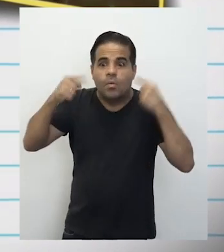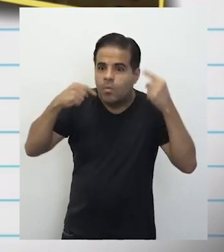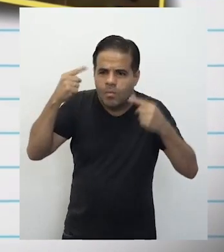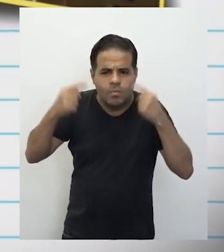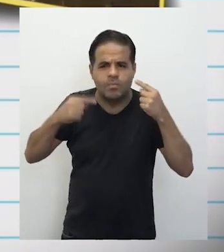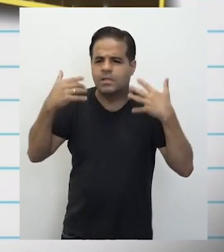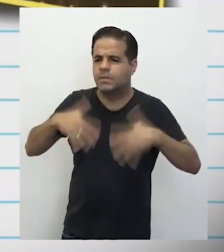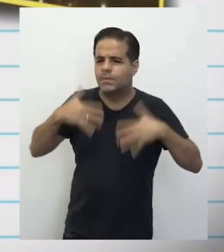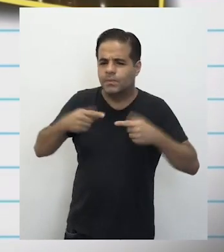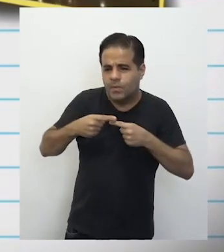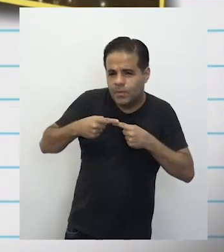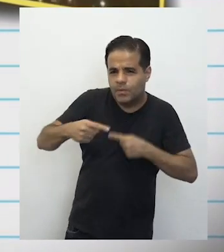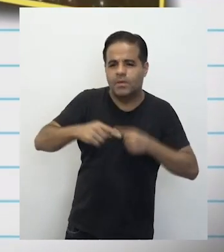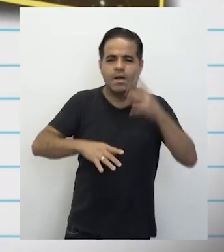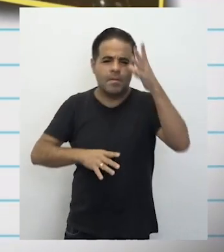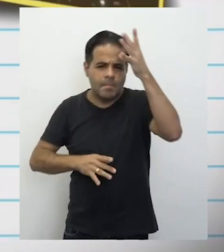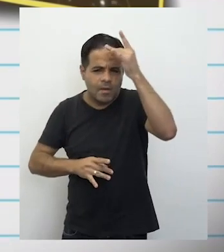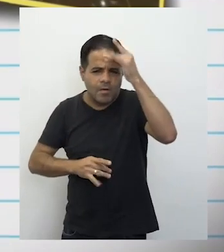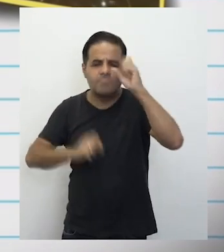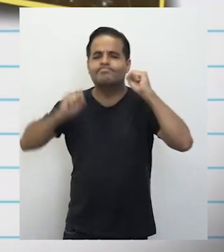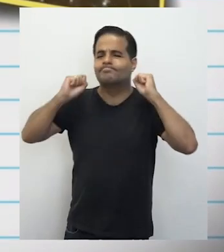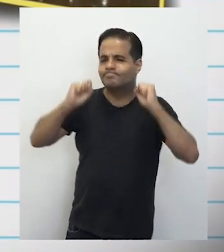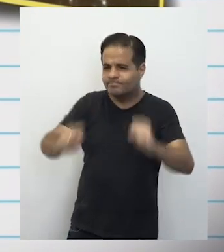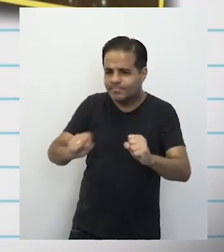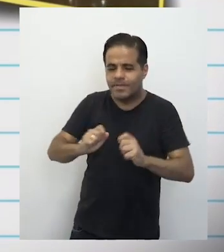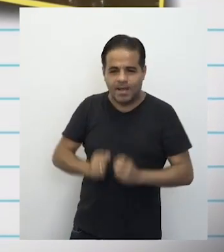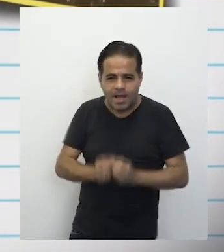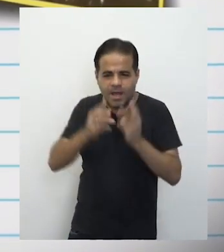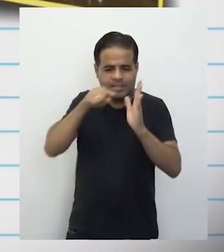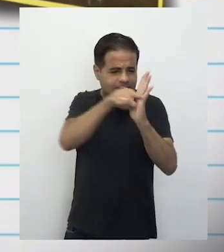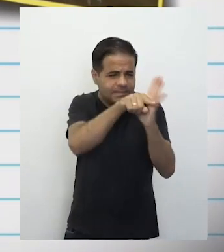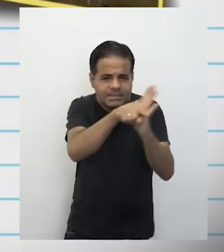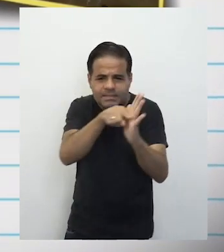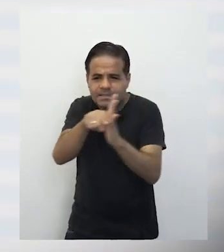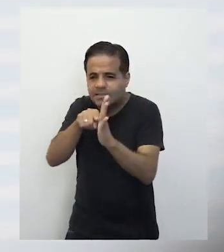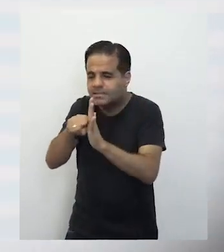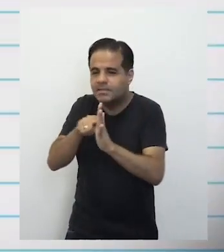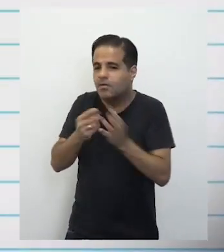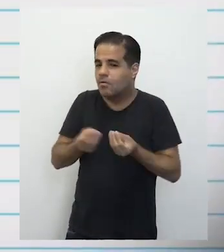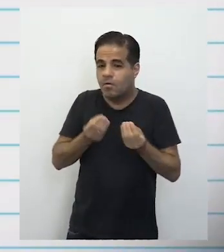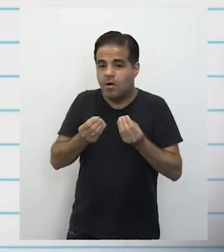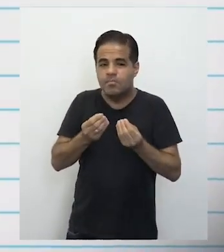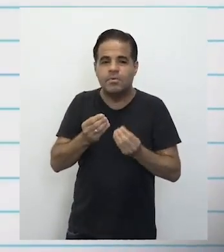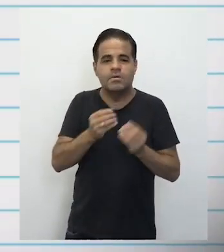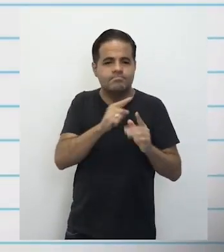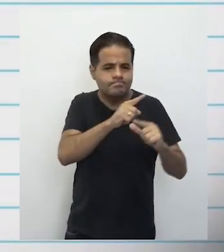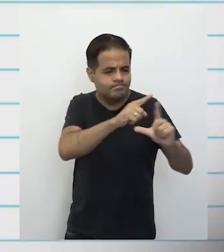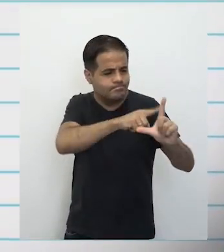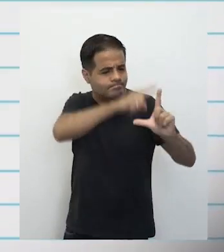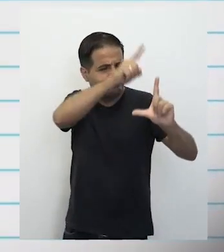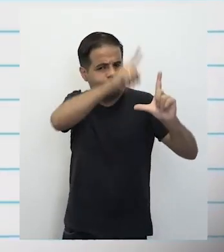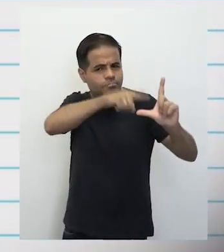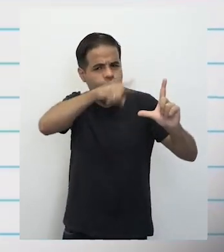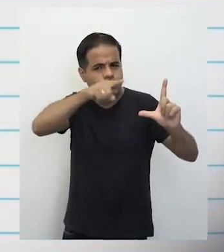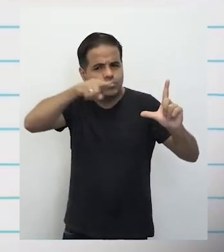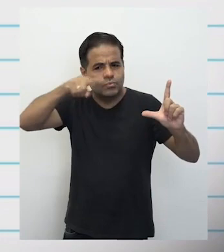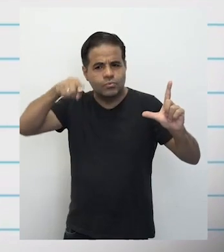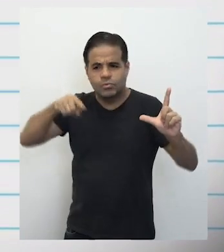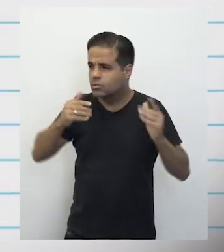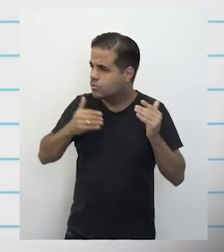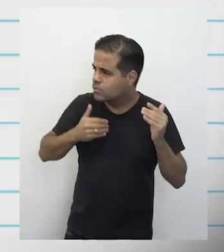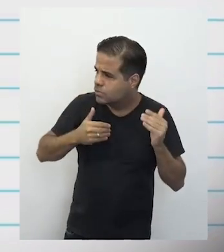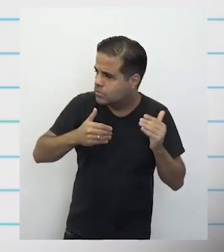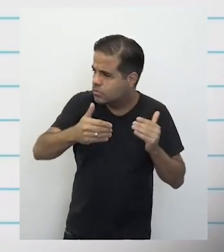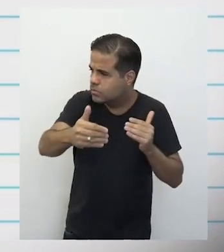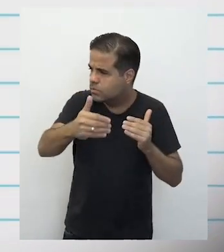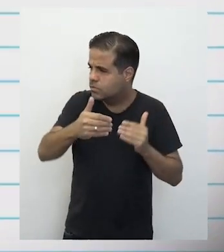A partir de sua performance, podemos fazer um show de análises, como traçar a evolução do PIB no tempo, comparando seu